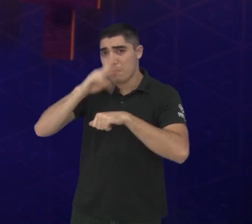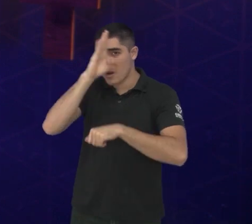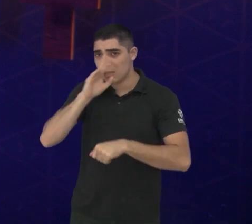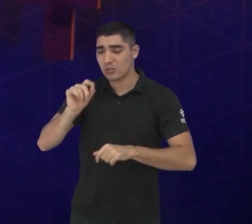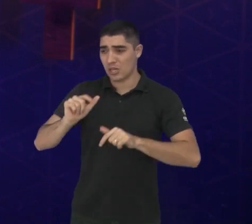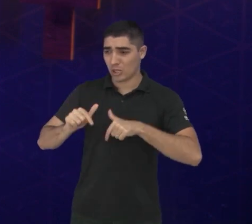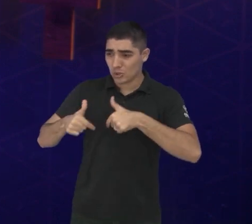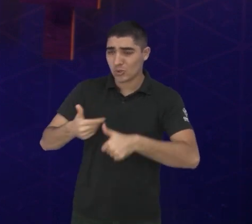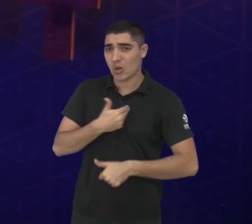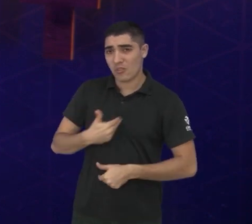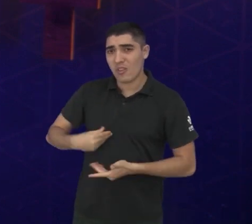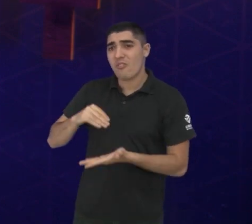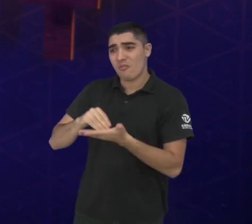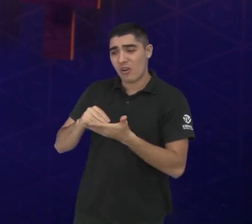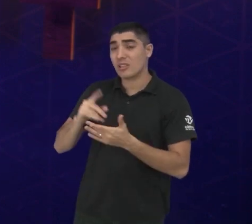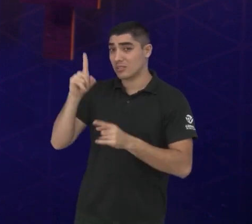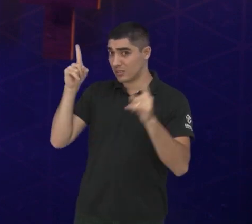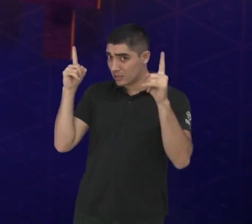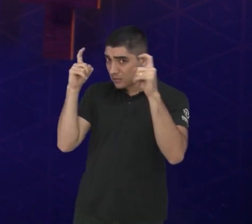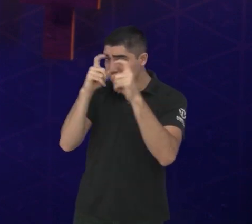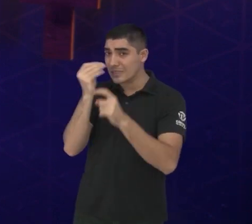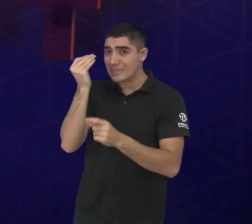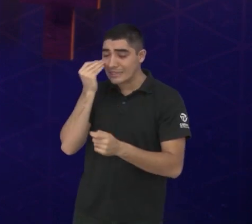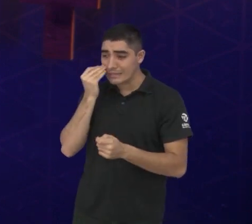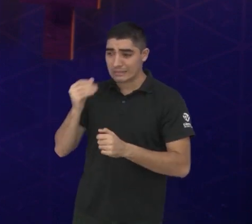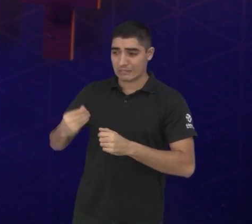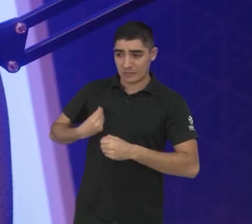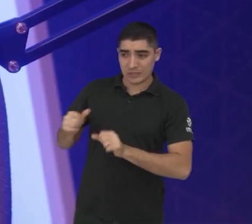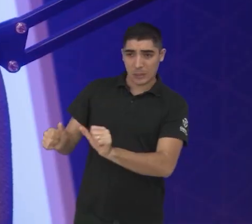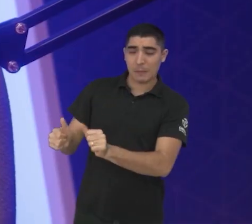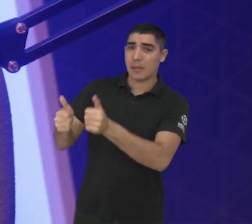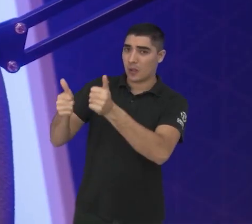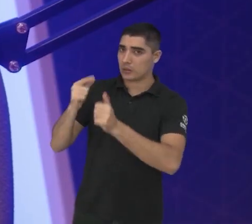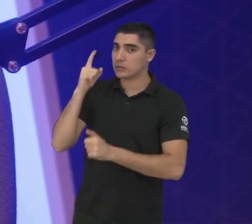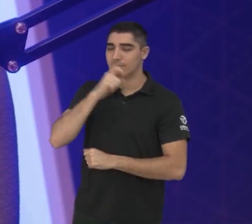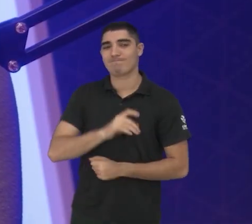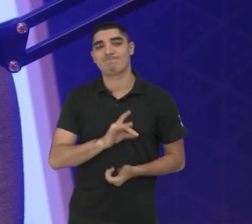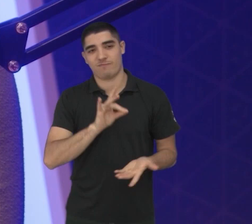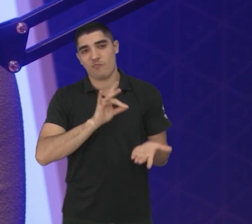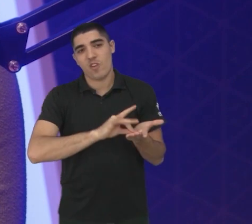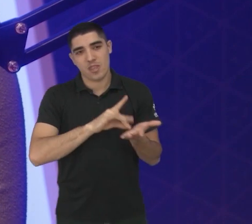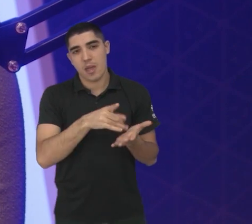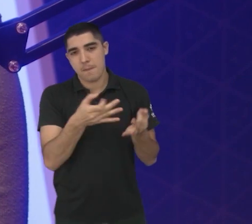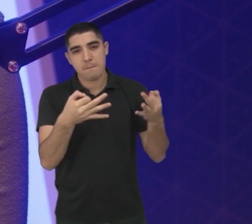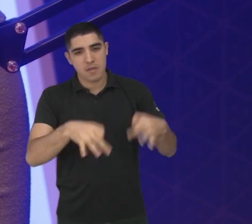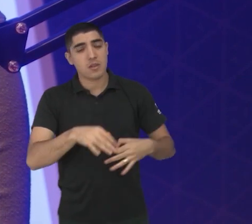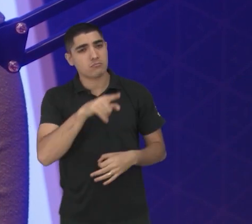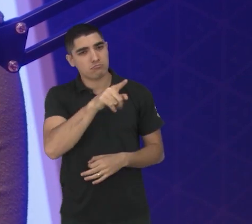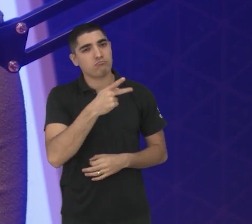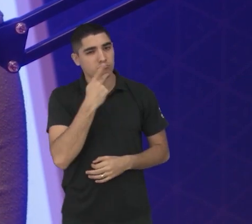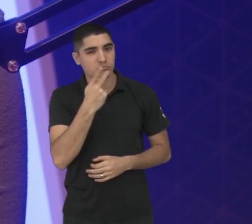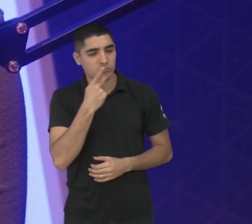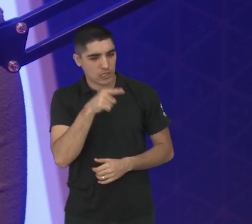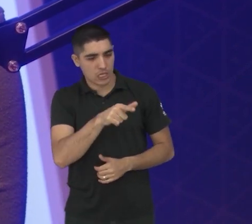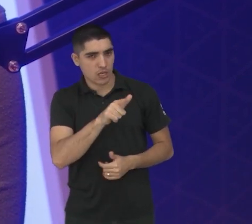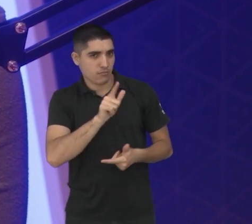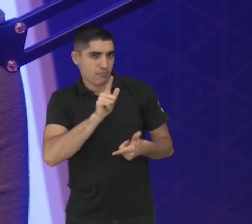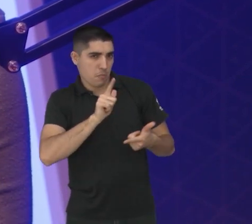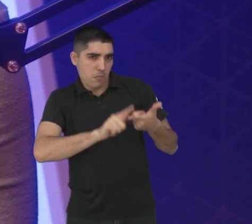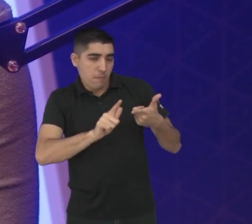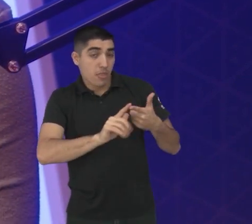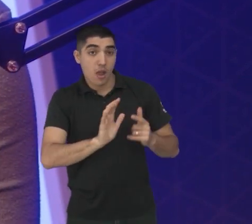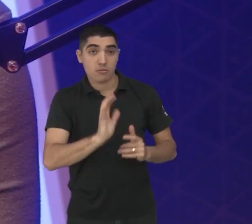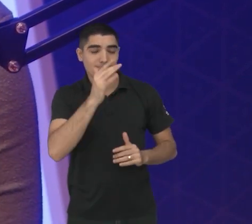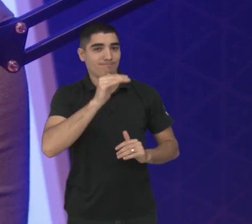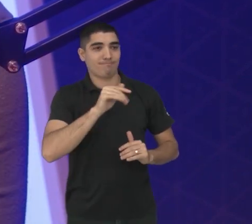quão seria difícil, né, para a gente conseguir se reerguer também. Perfeito, Dani. E você citou, então, alguns dos casos que mais,